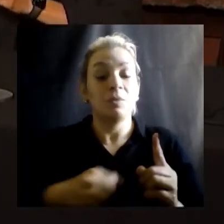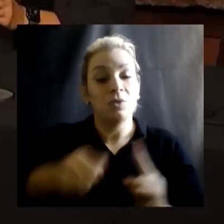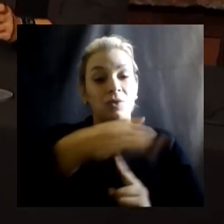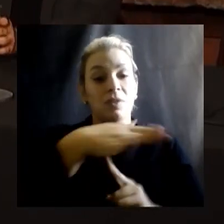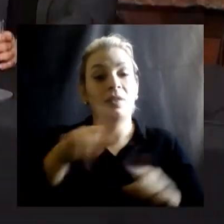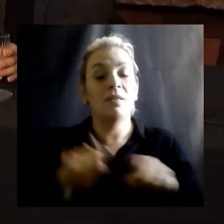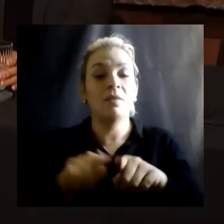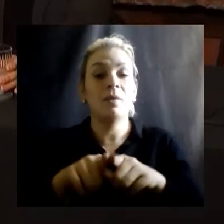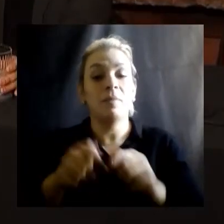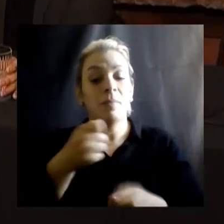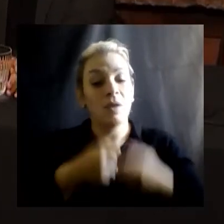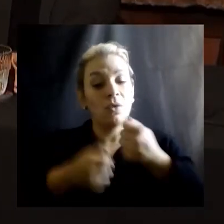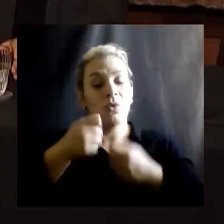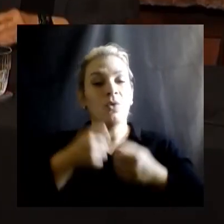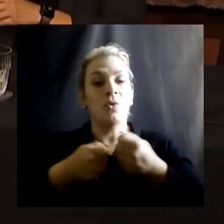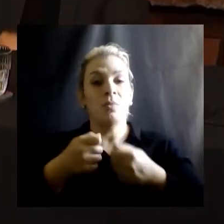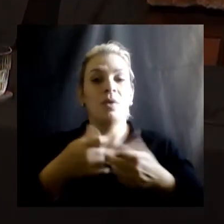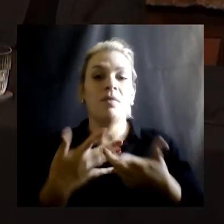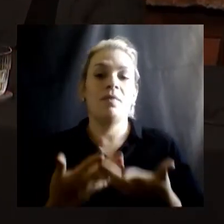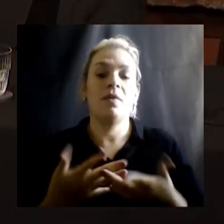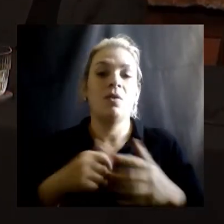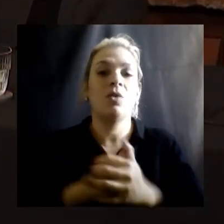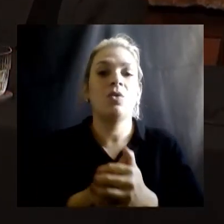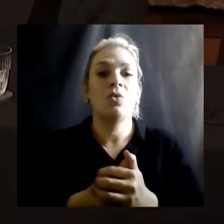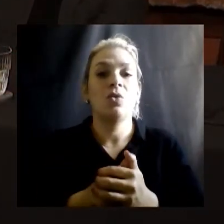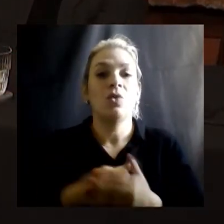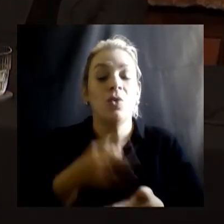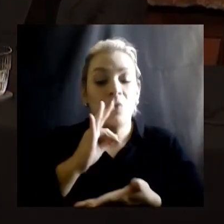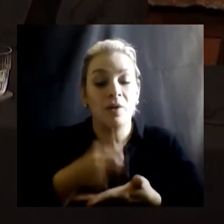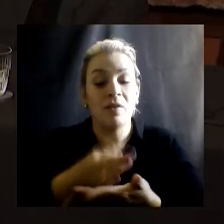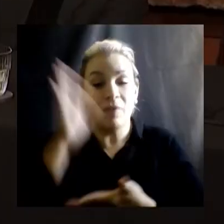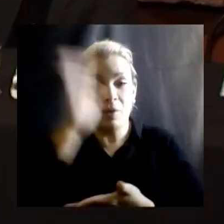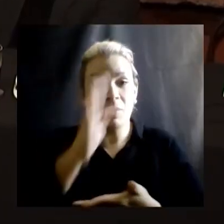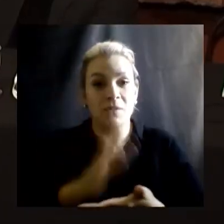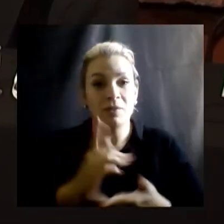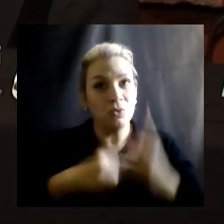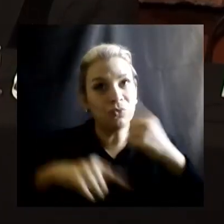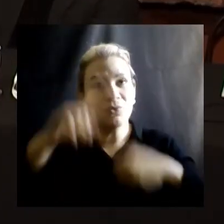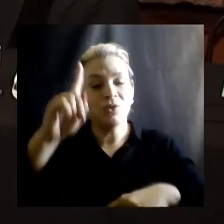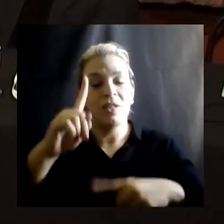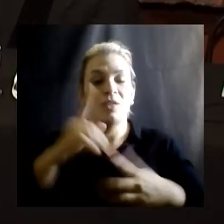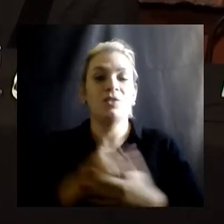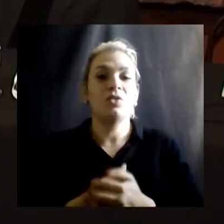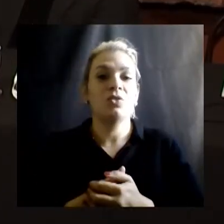café brasileiro, assim como tantas outras culturas agrícolas, tem raízes